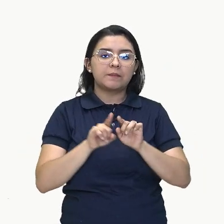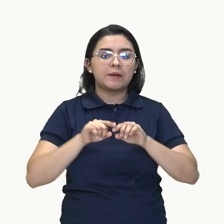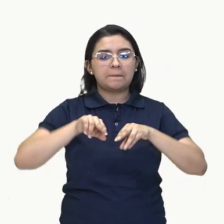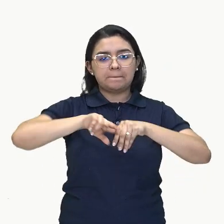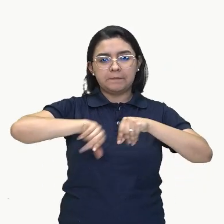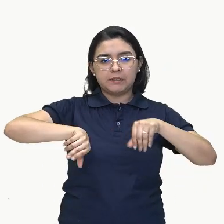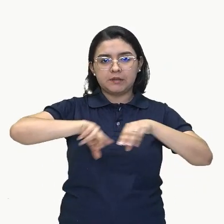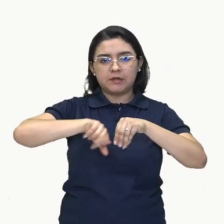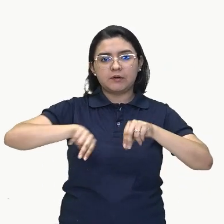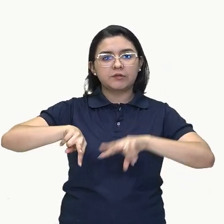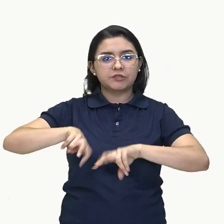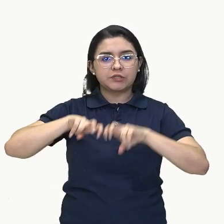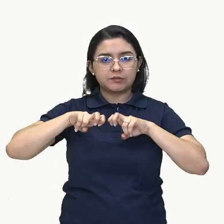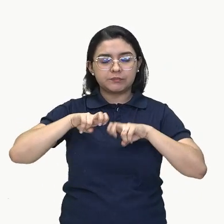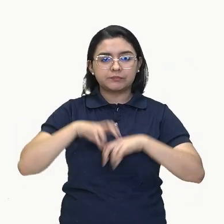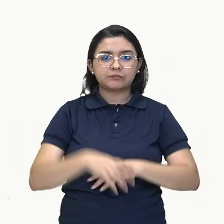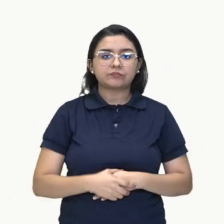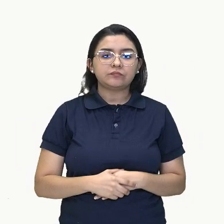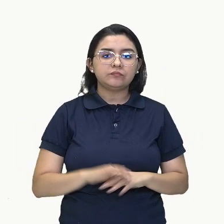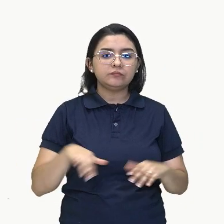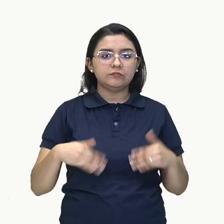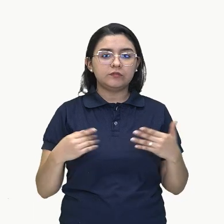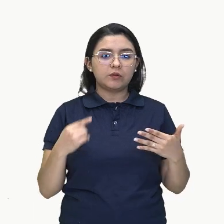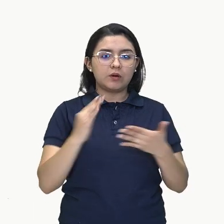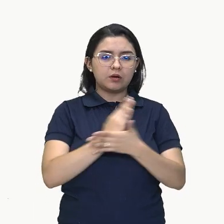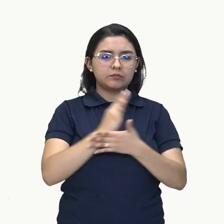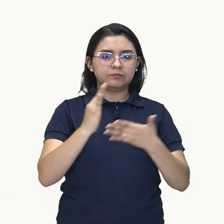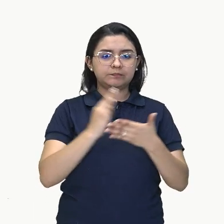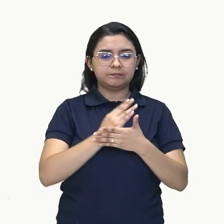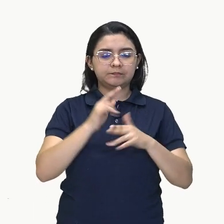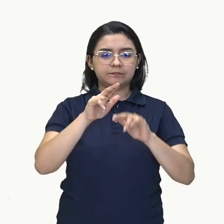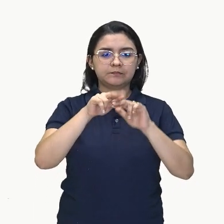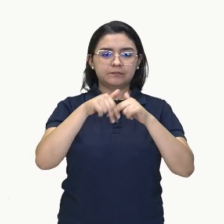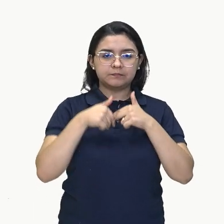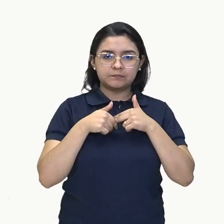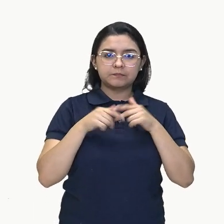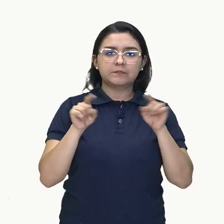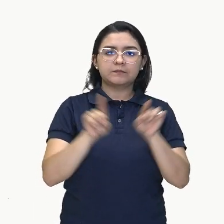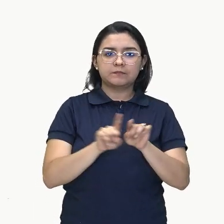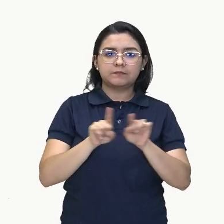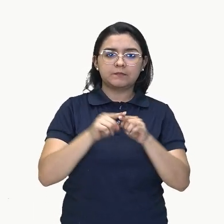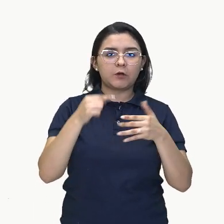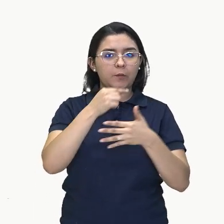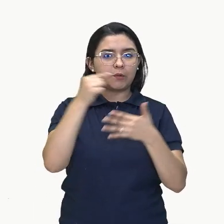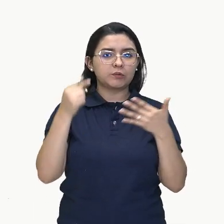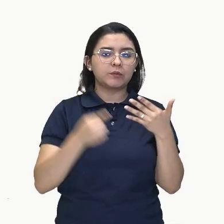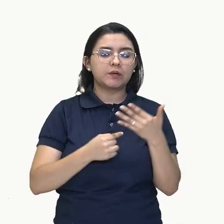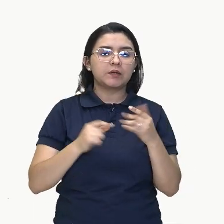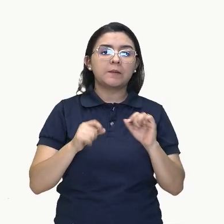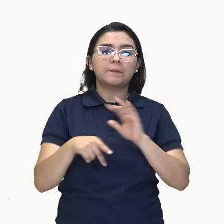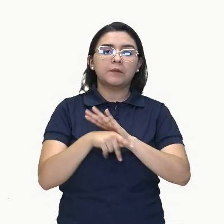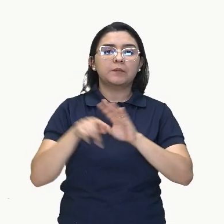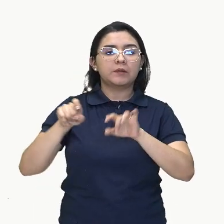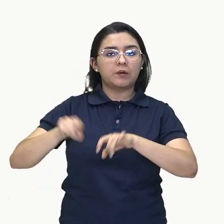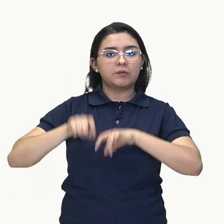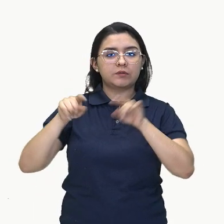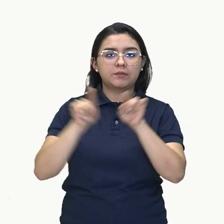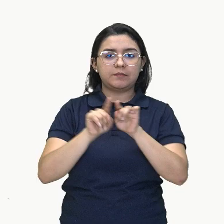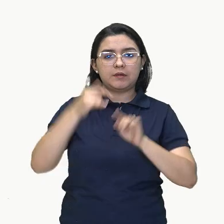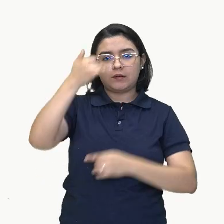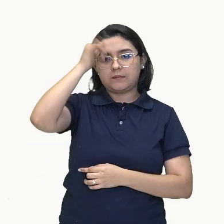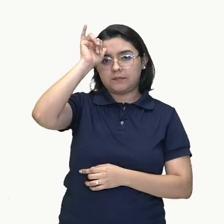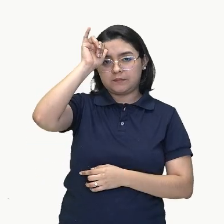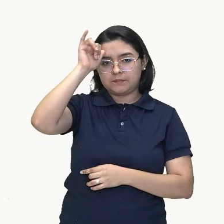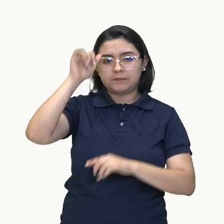extração mineral, tá bom? Então, essas são algumas das atividades, além também do que eu pontuei para vocês, da agricultura e da pecuária, né? Ou